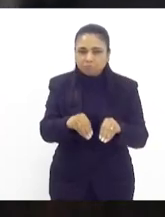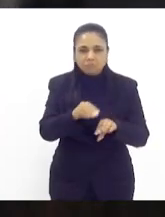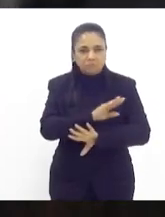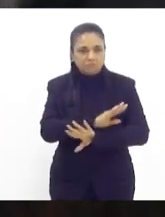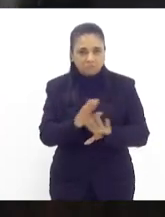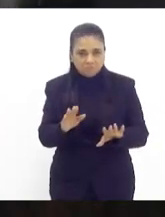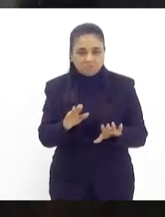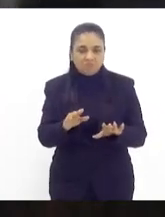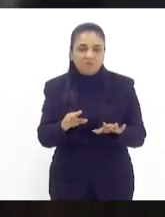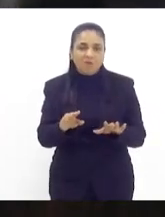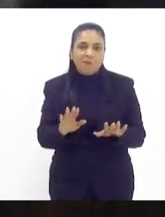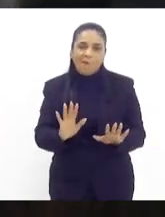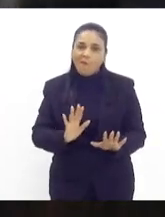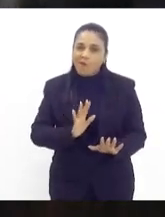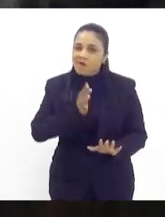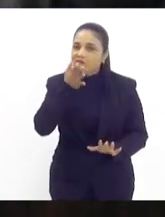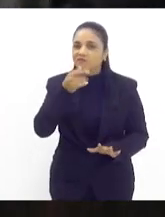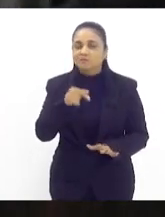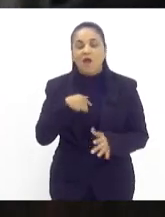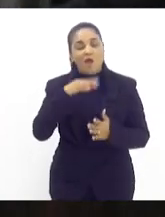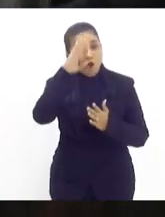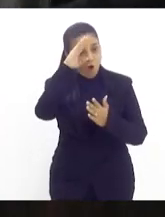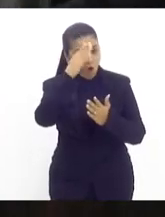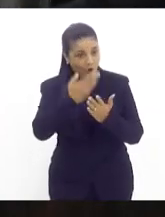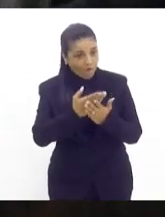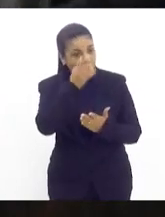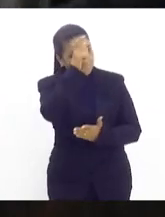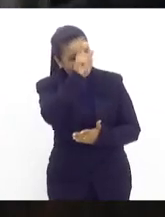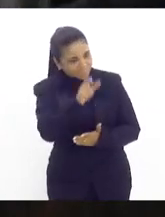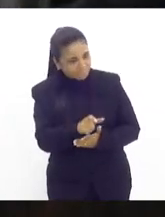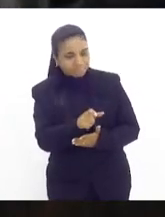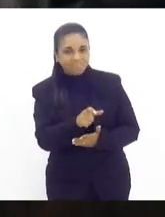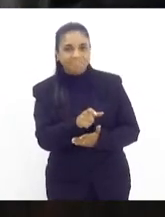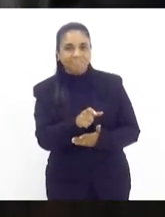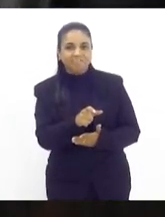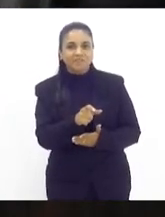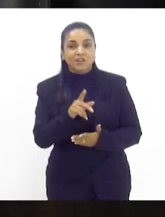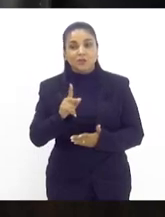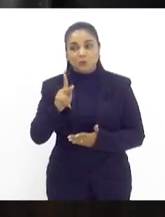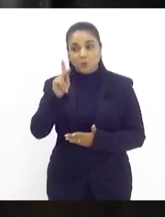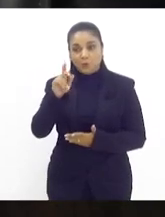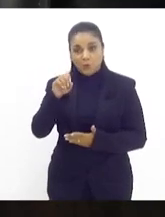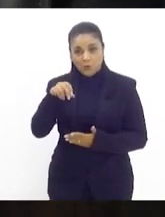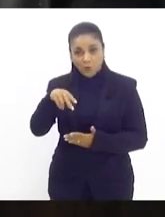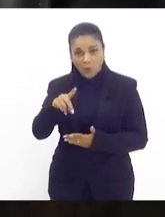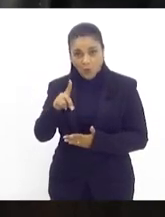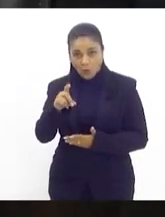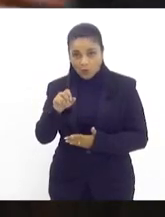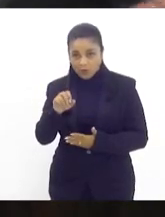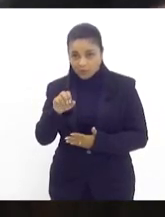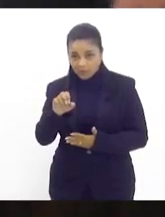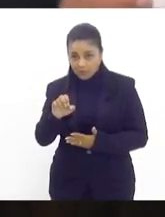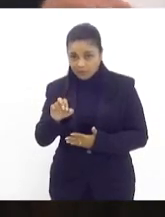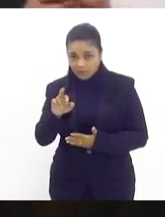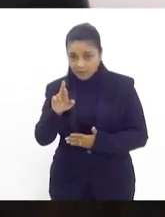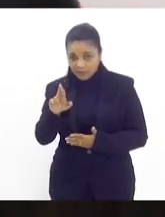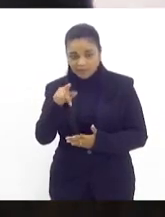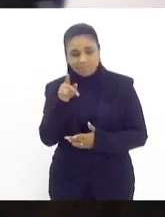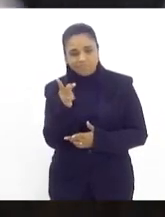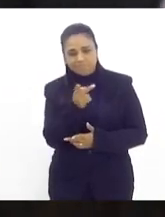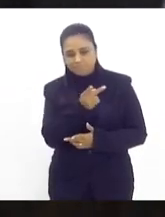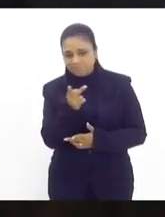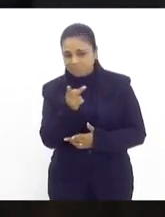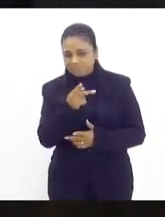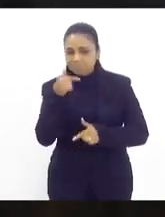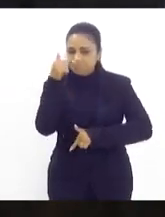Mas confiando na Vossa Excelência e no Conde, de que vocês irão fazer o trabalho